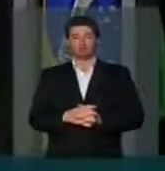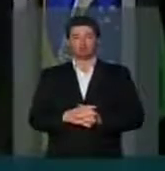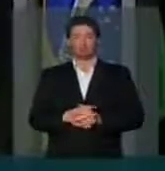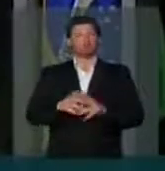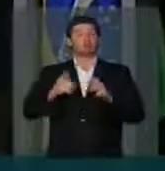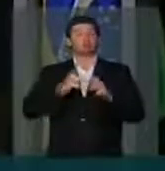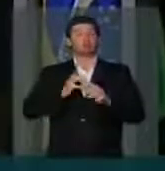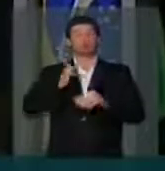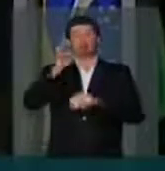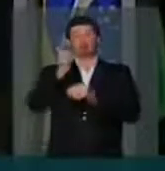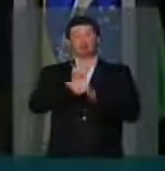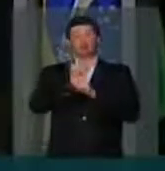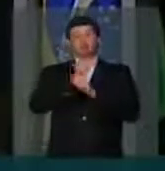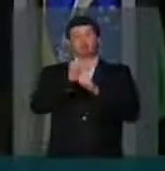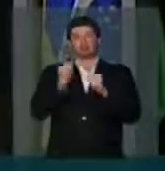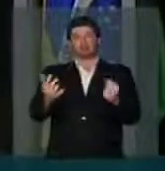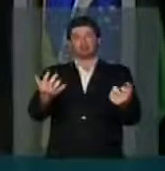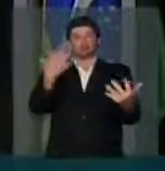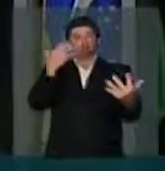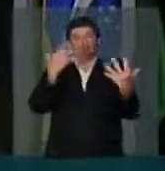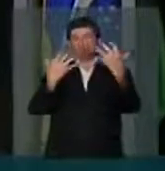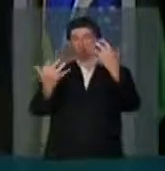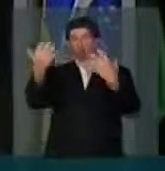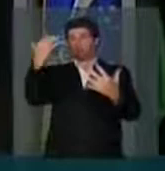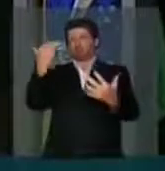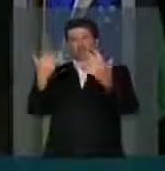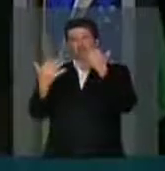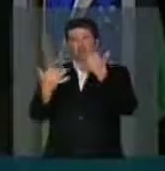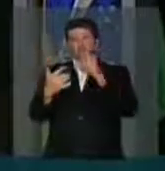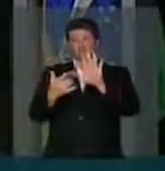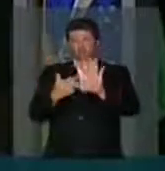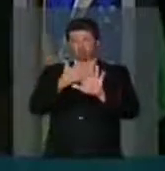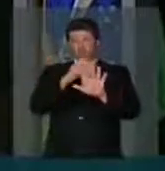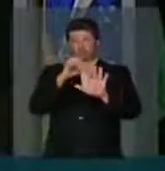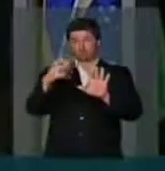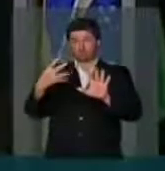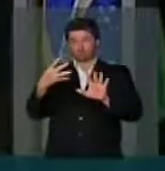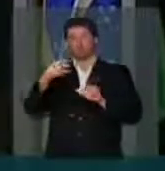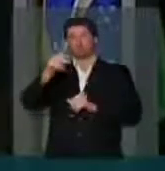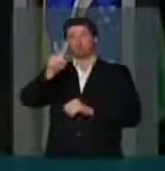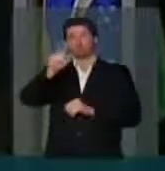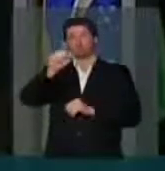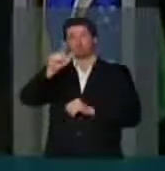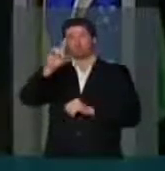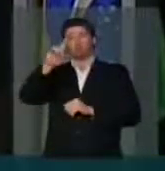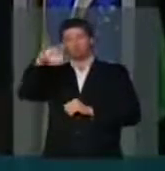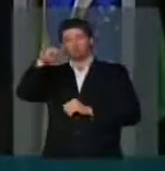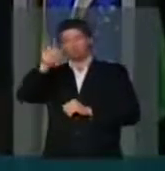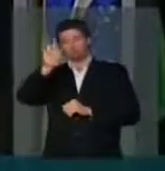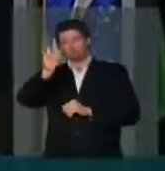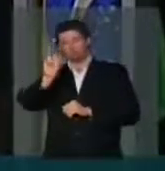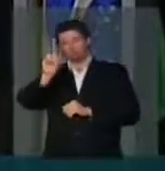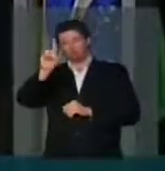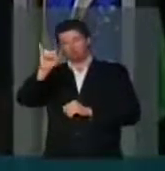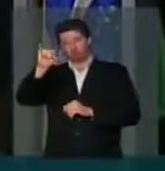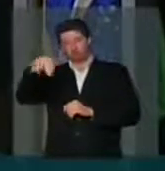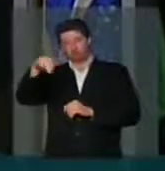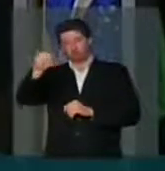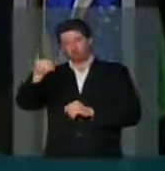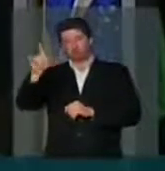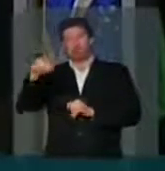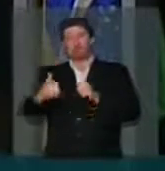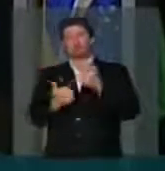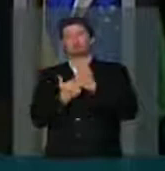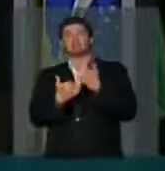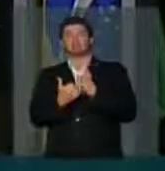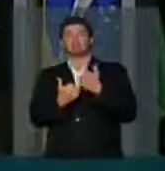uma década de escândalos. Em 2004, Valdomiro Diniz era o assessor do Jair Dirceu